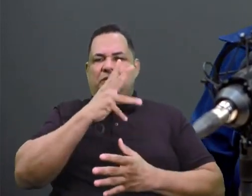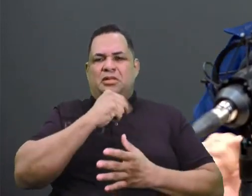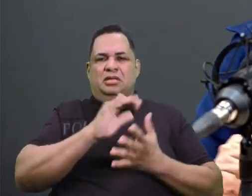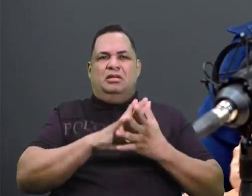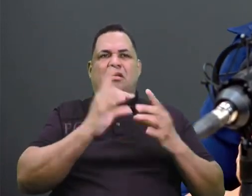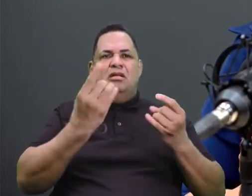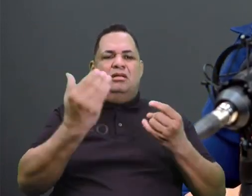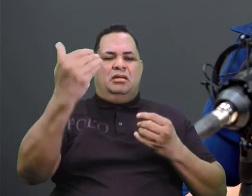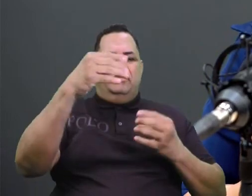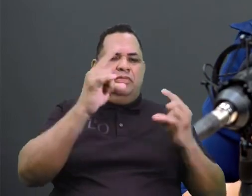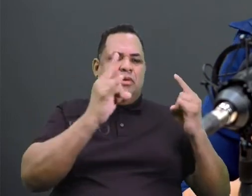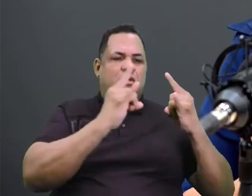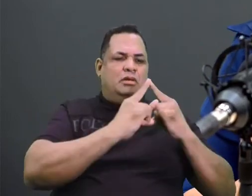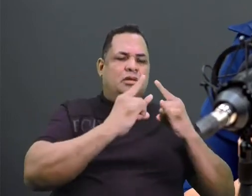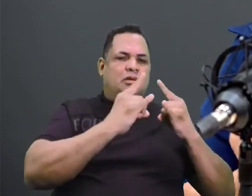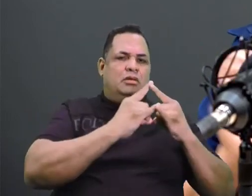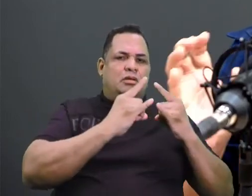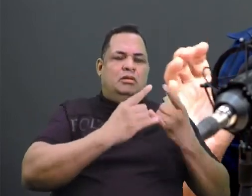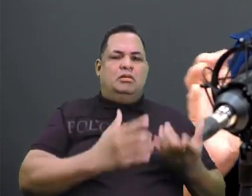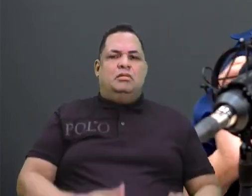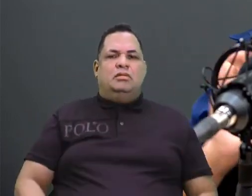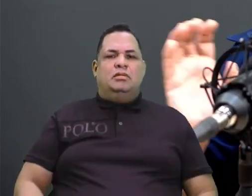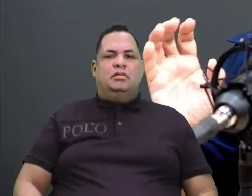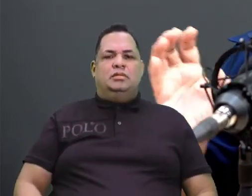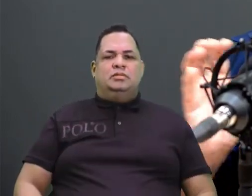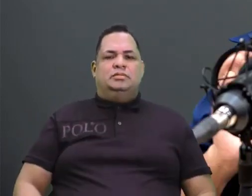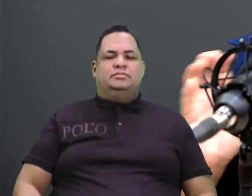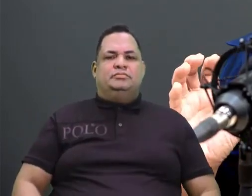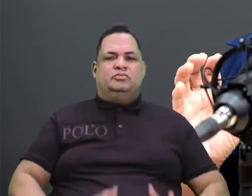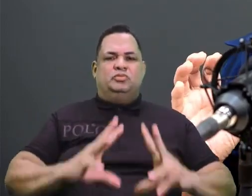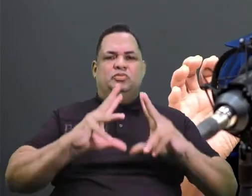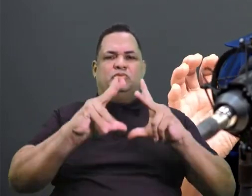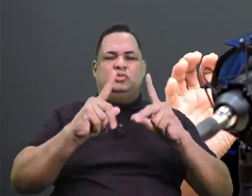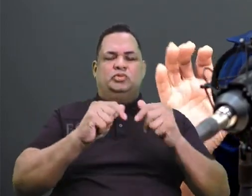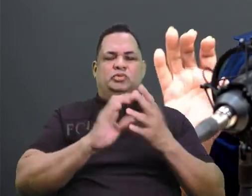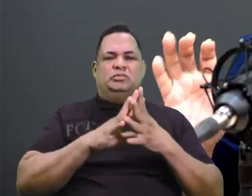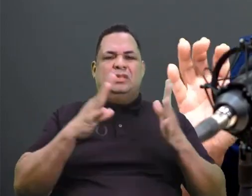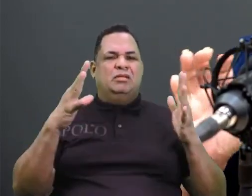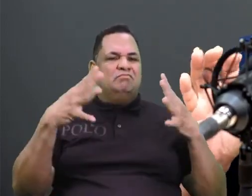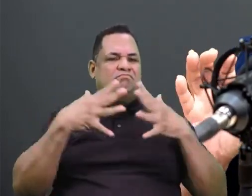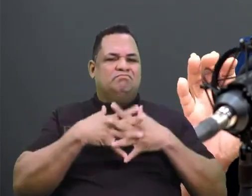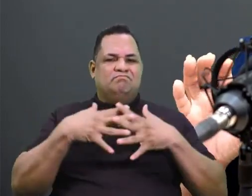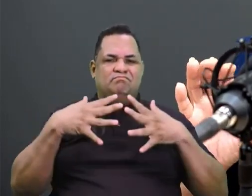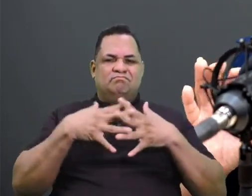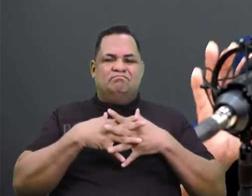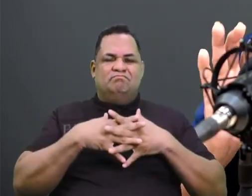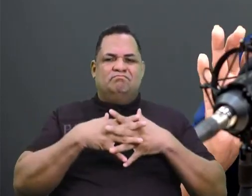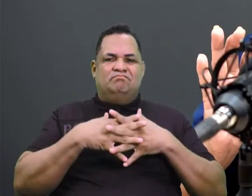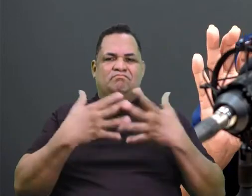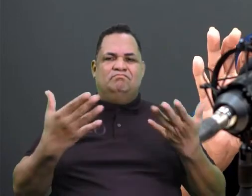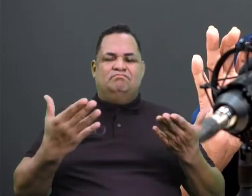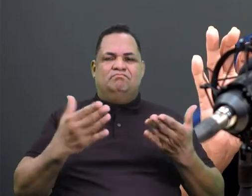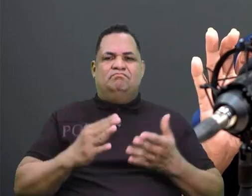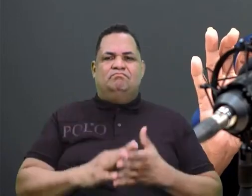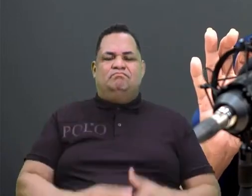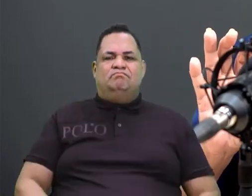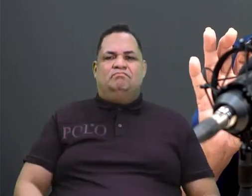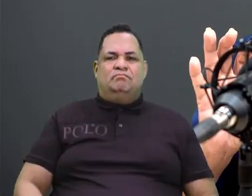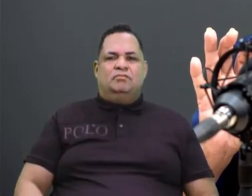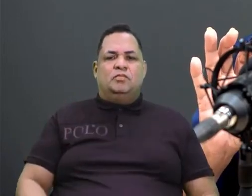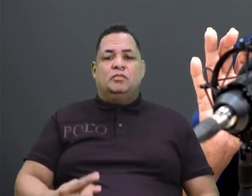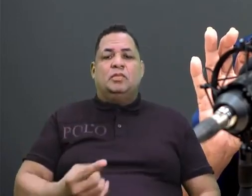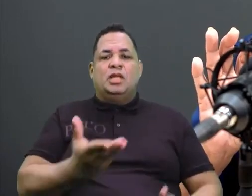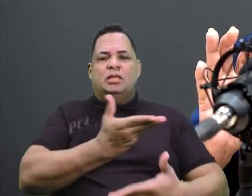INES. Então, ainda não, era tudo muito confuso, tá? Na integração, a